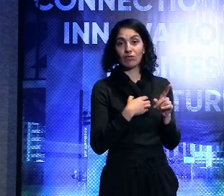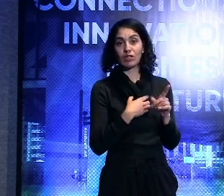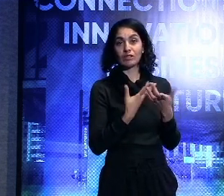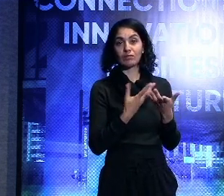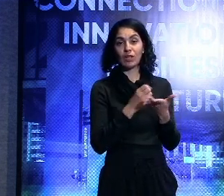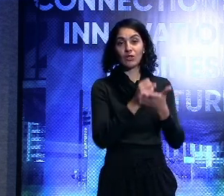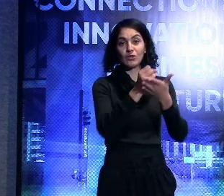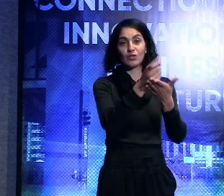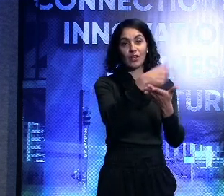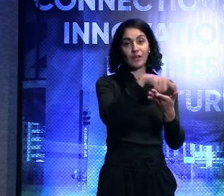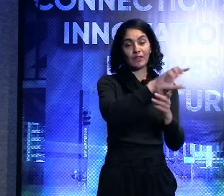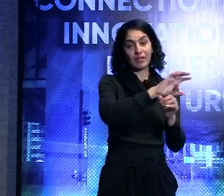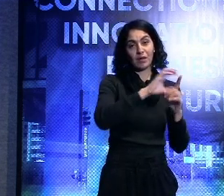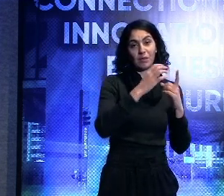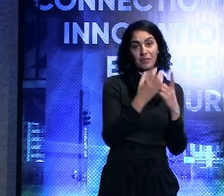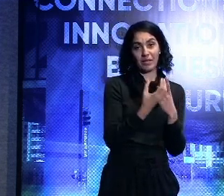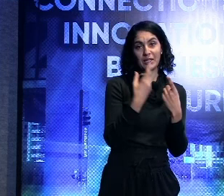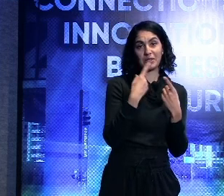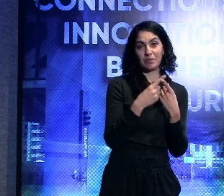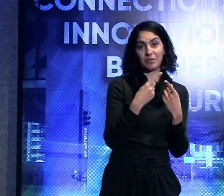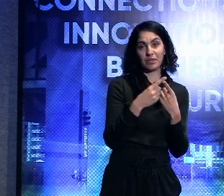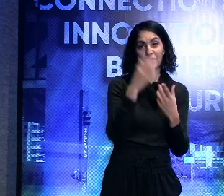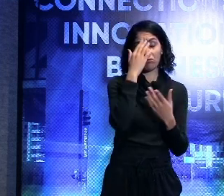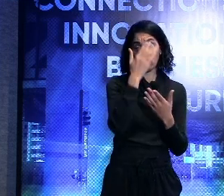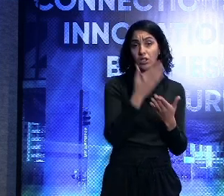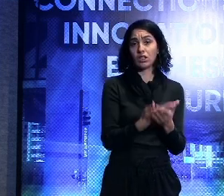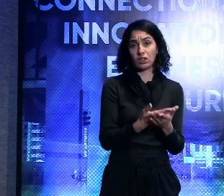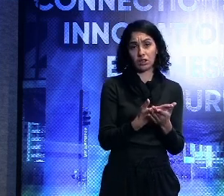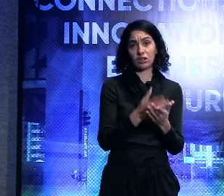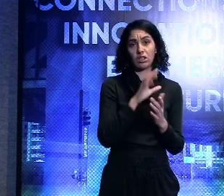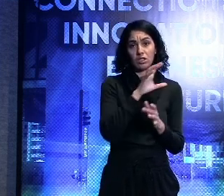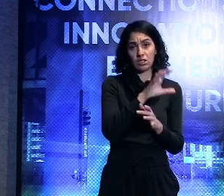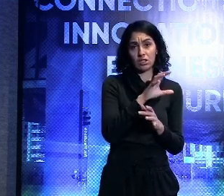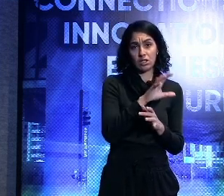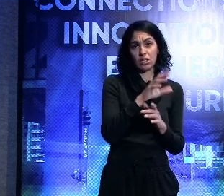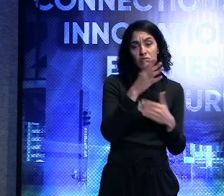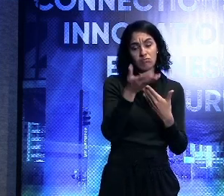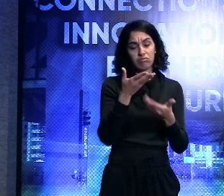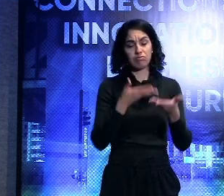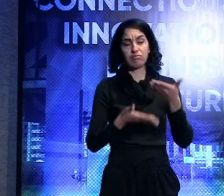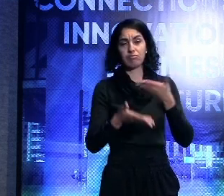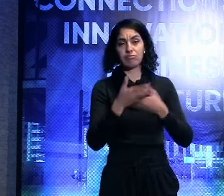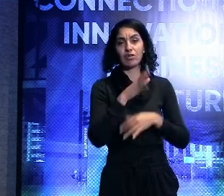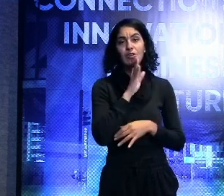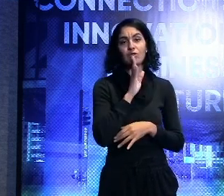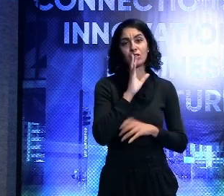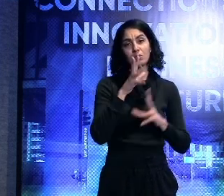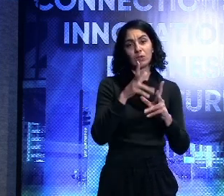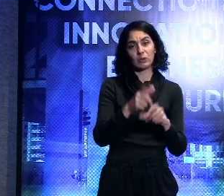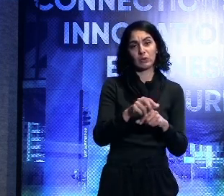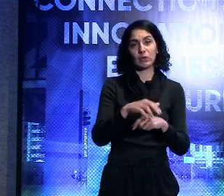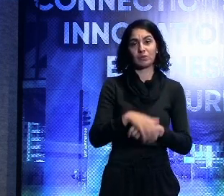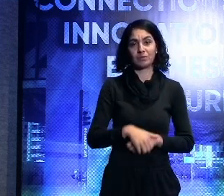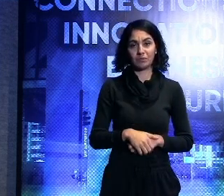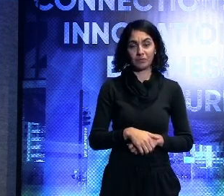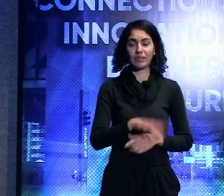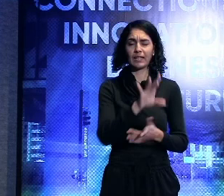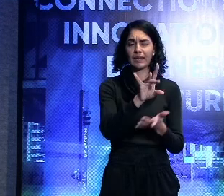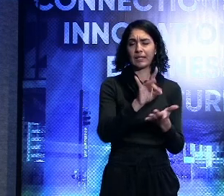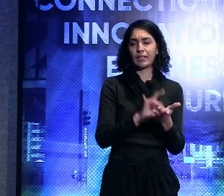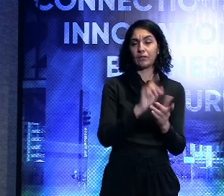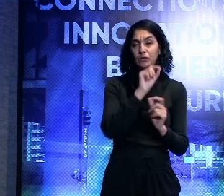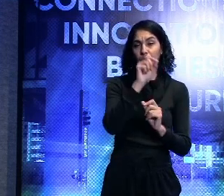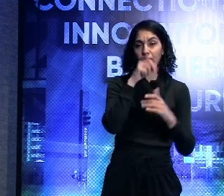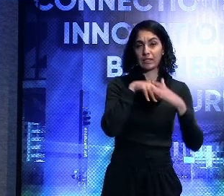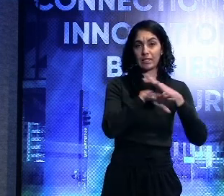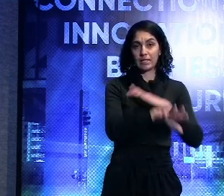com a comunidade, porque a gente acredita muito nessa forma de compartilhar conhecimento também com todos, né? E a real é que, de design sprint